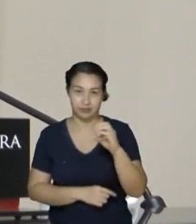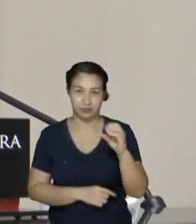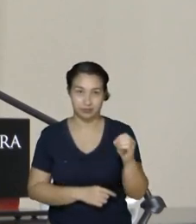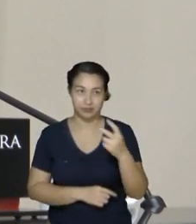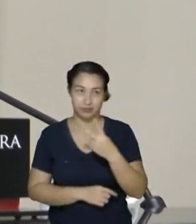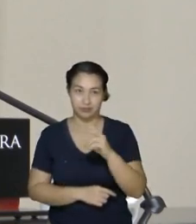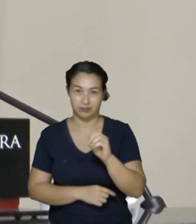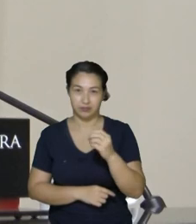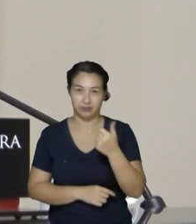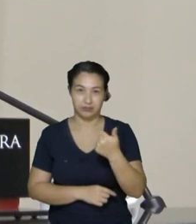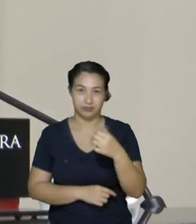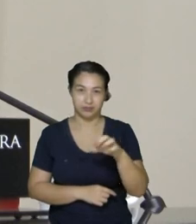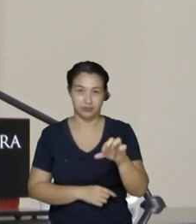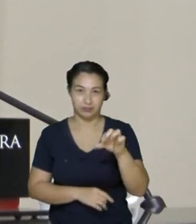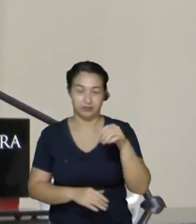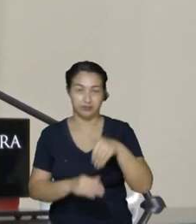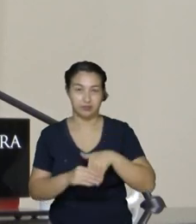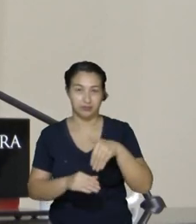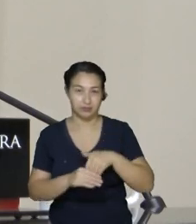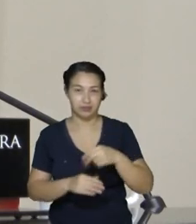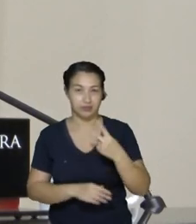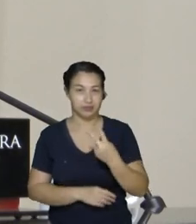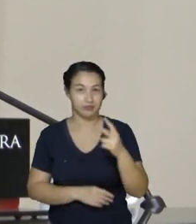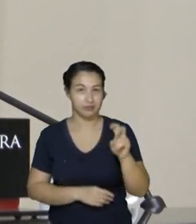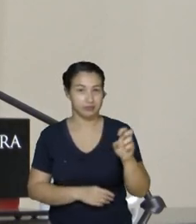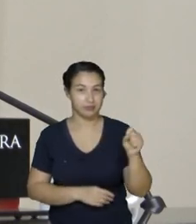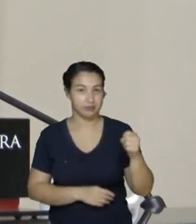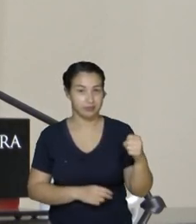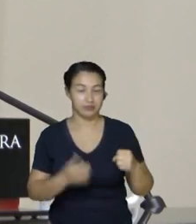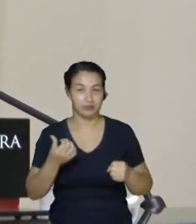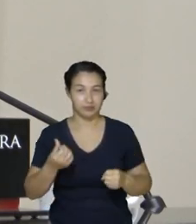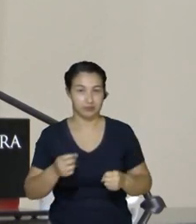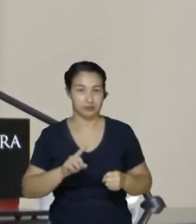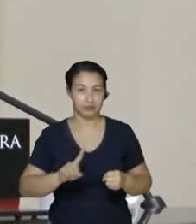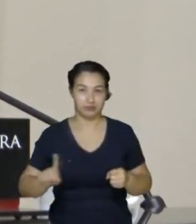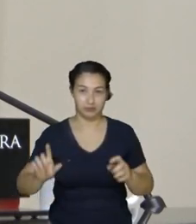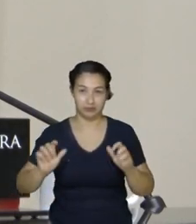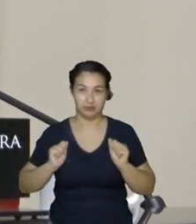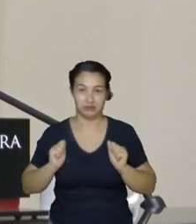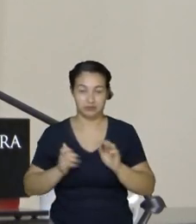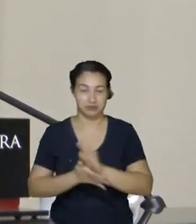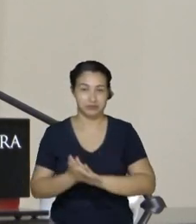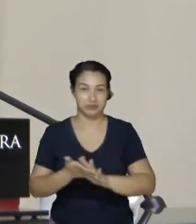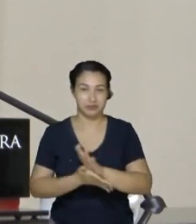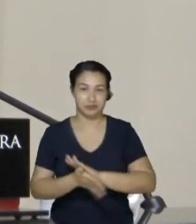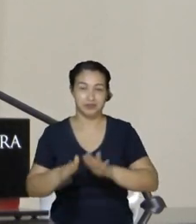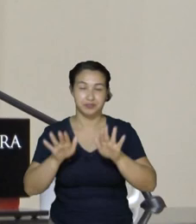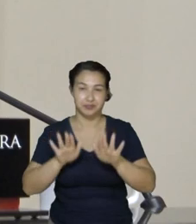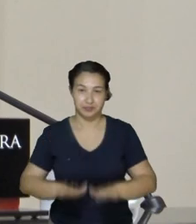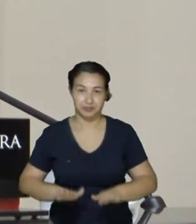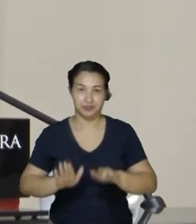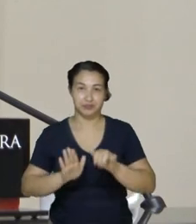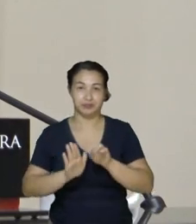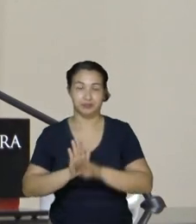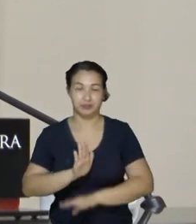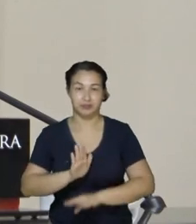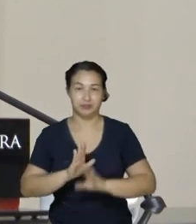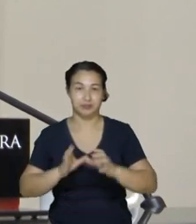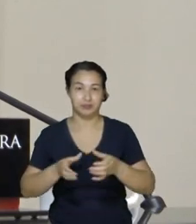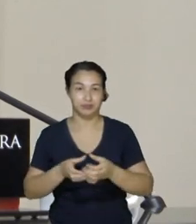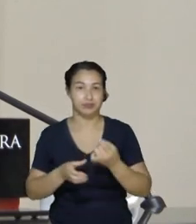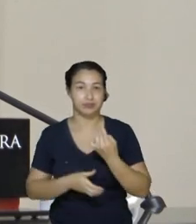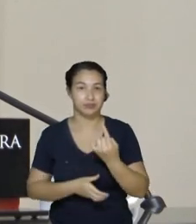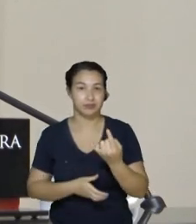280-2019, com a seguinte votação: 25 votos sim, 6 votos não, nenhuma abstenção. Foi mantido o veto em turno único pelo